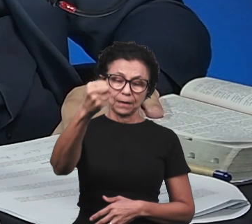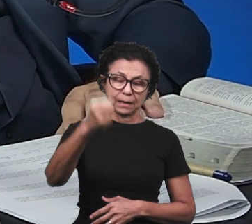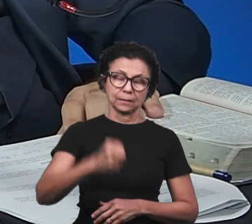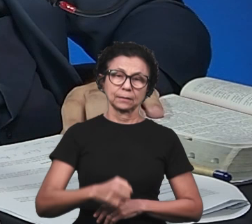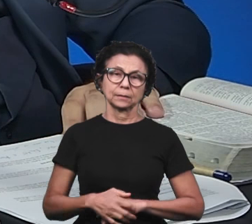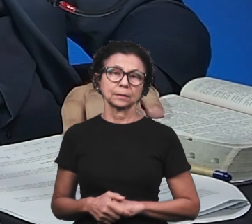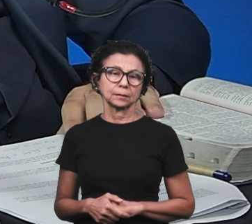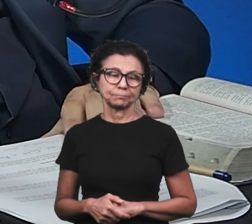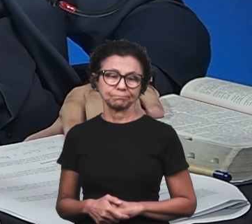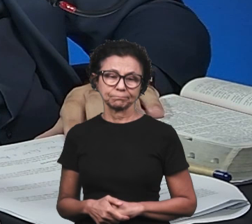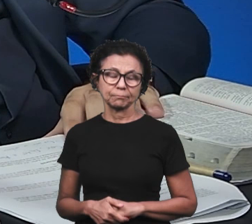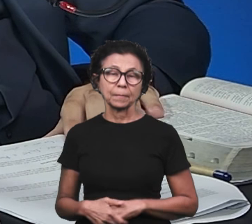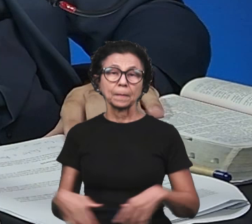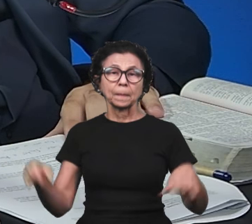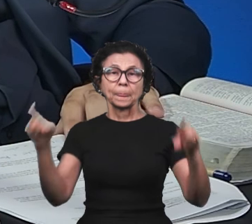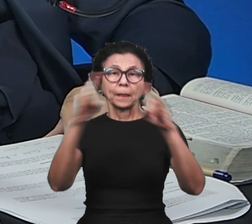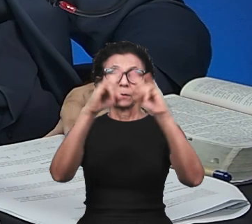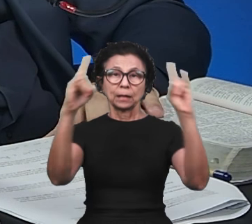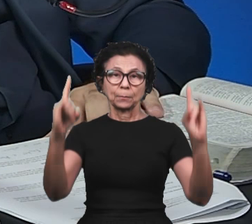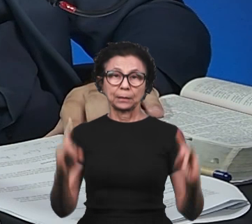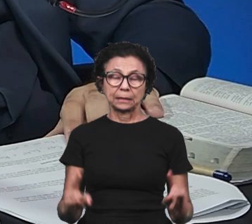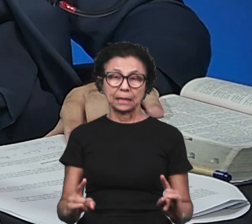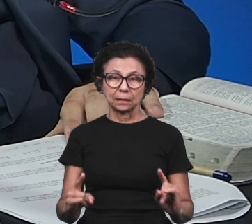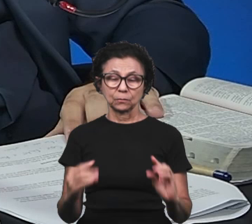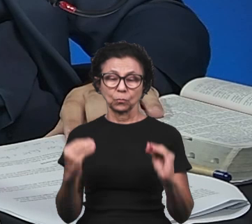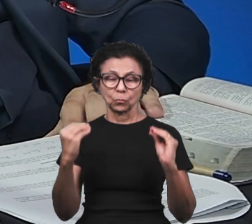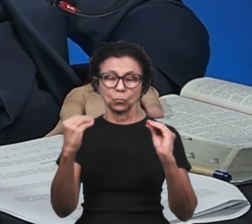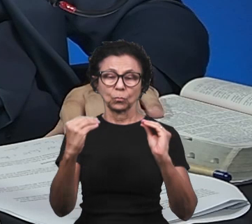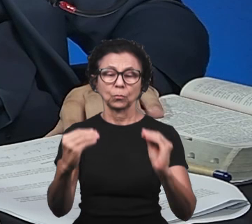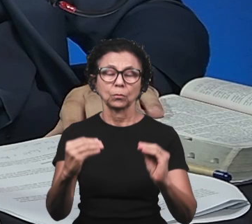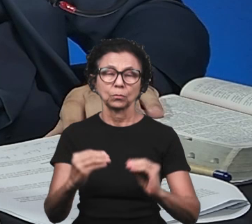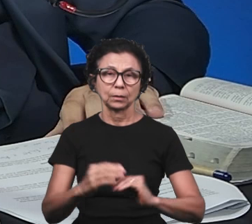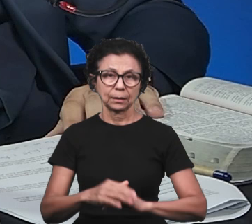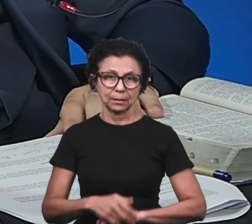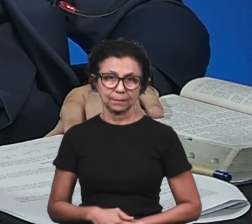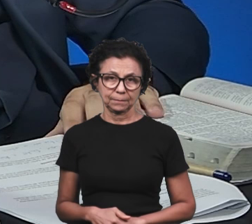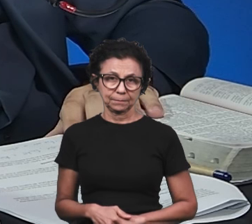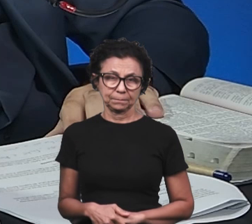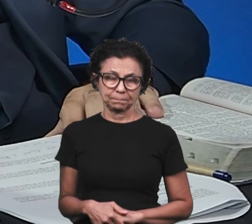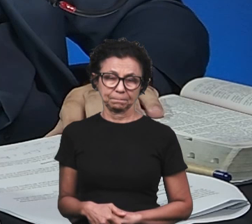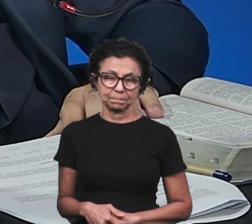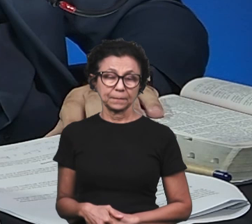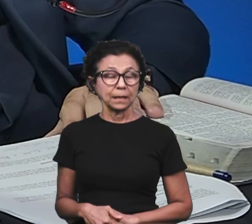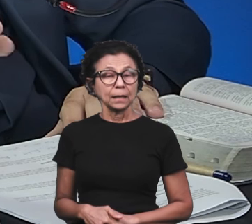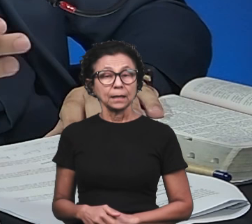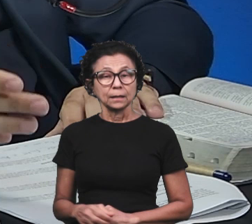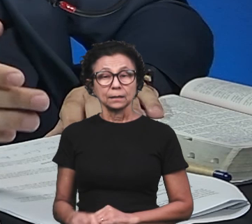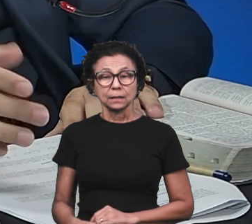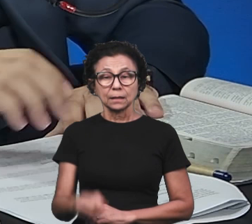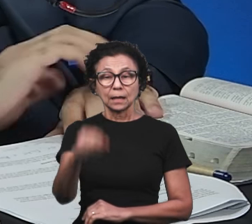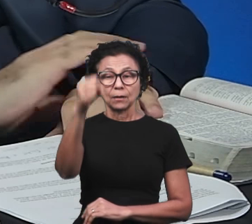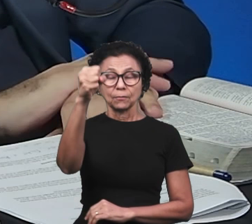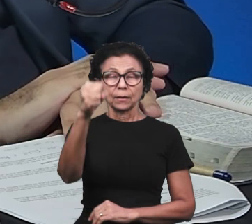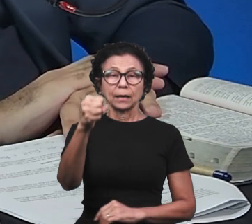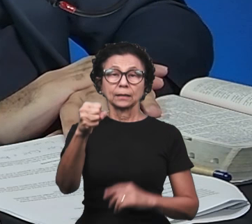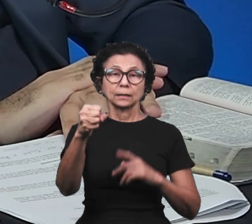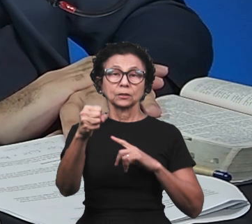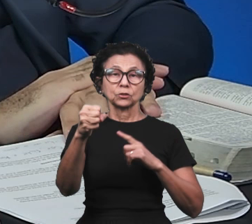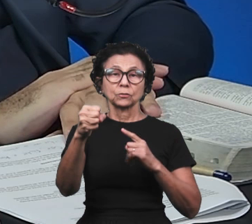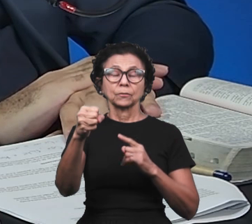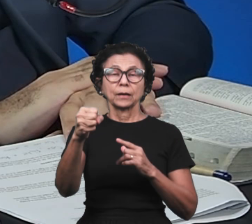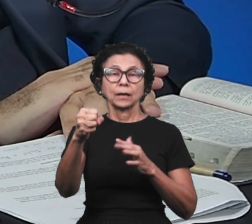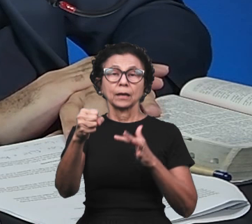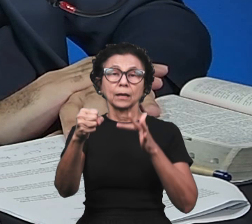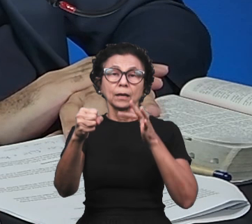e aquela que florescer é a tribo que o Senhor escolheu para administrar o sacerdócio